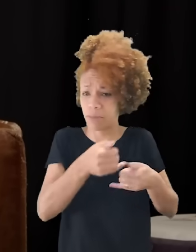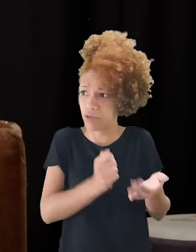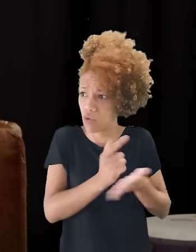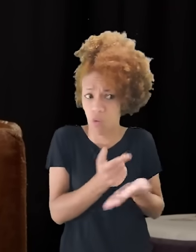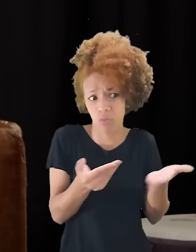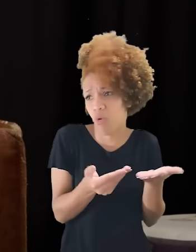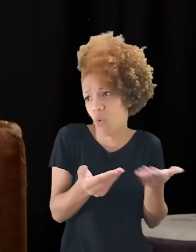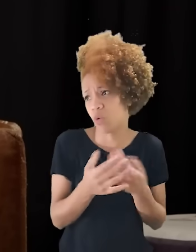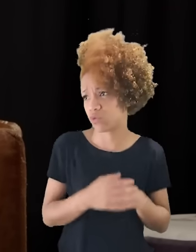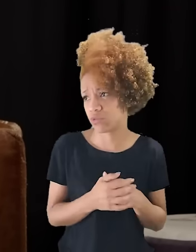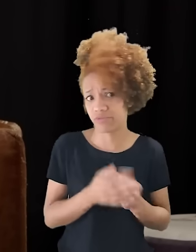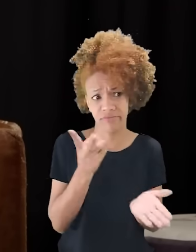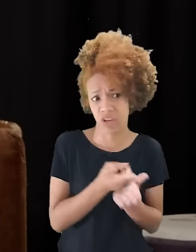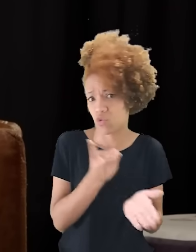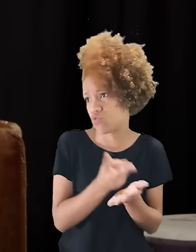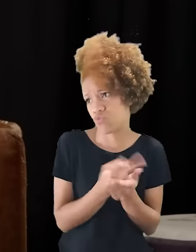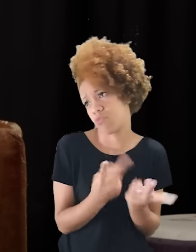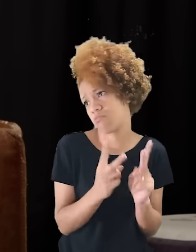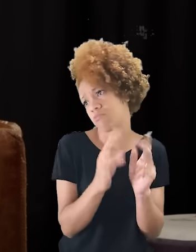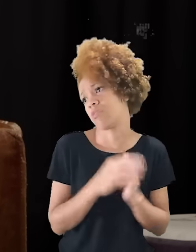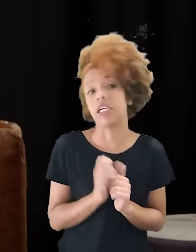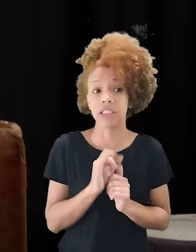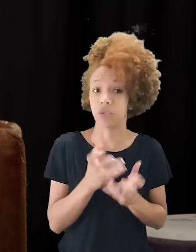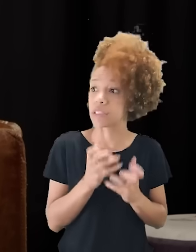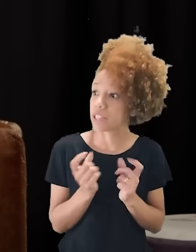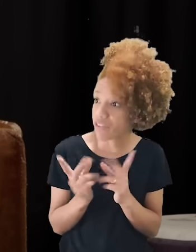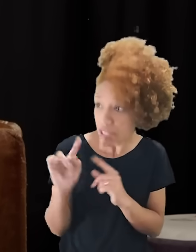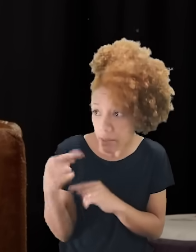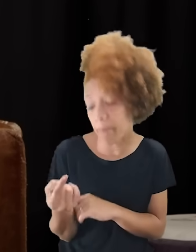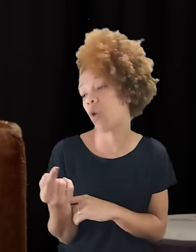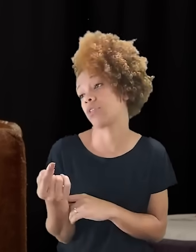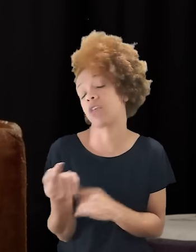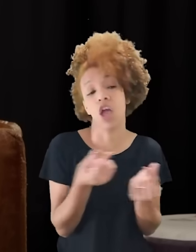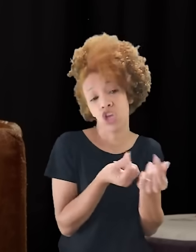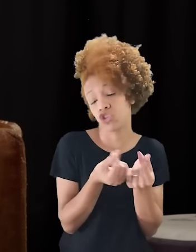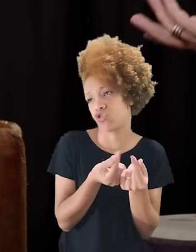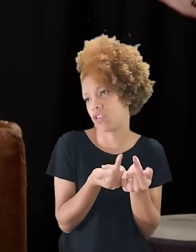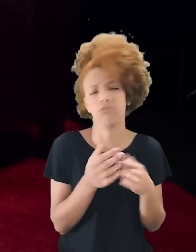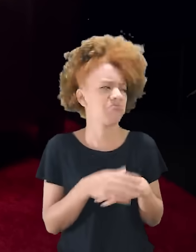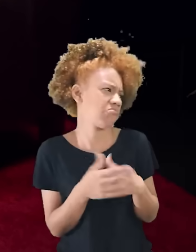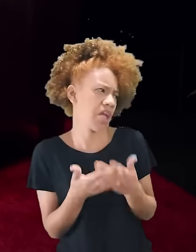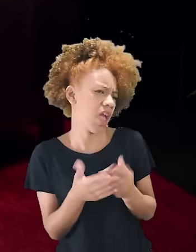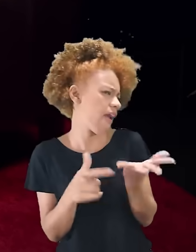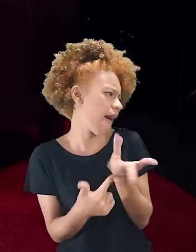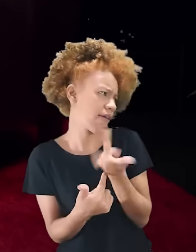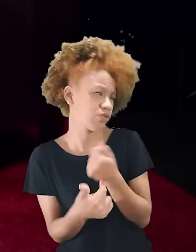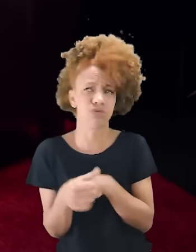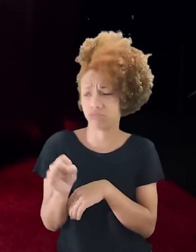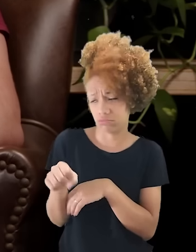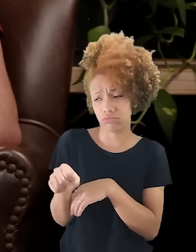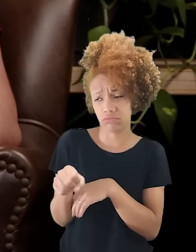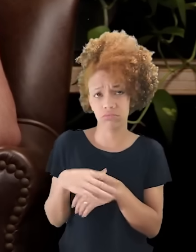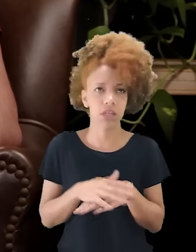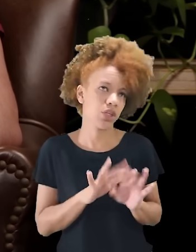um valor hoje ele vai continuar valorizado então se eu quiser vender depois esse dinheiro não é entendeu ar e